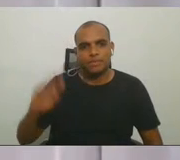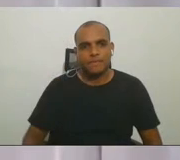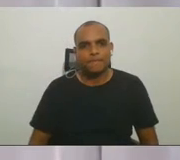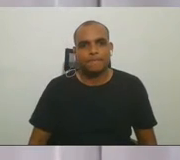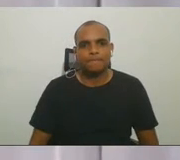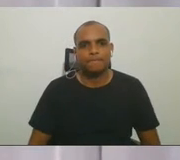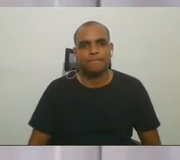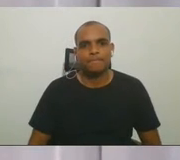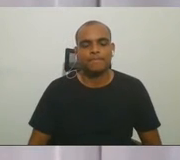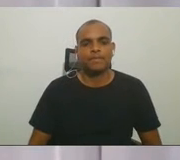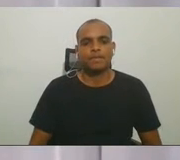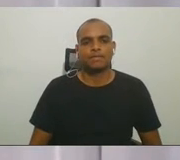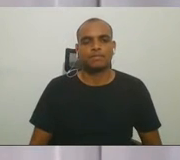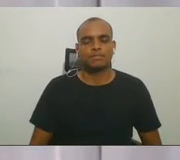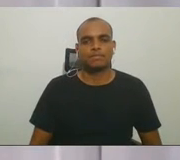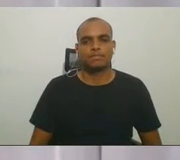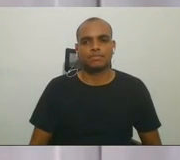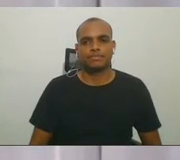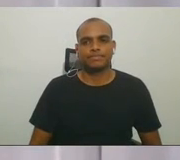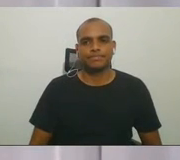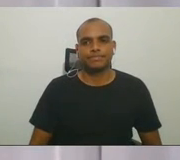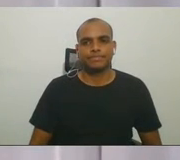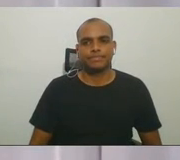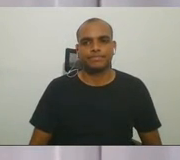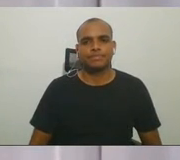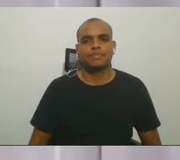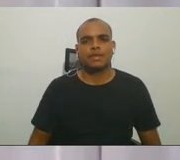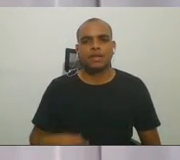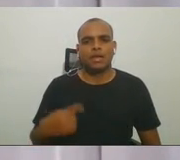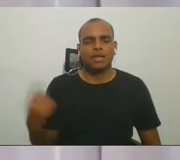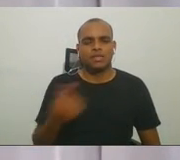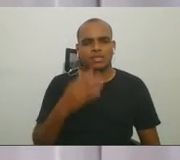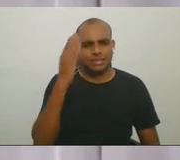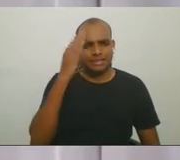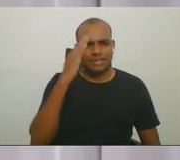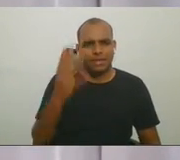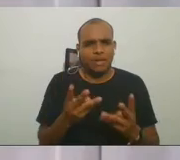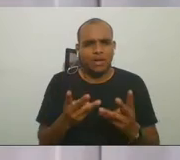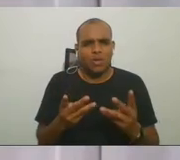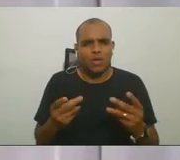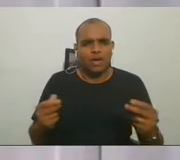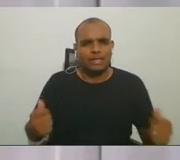Faz absolutamente certa qualidade de existência, pelo menos,